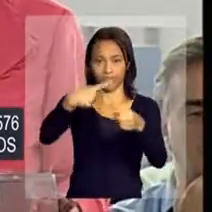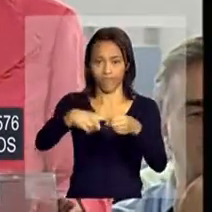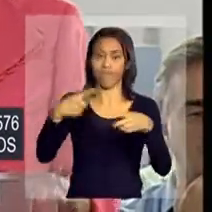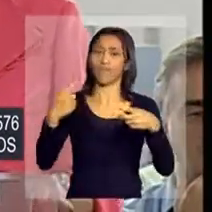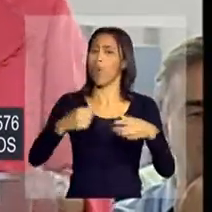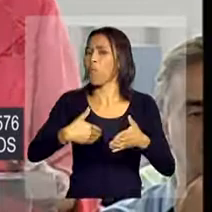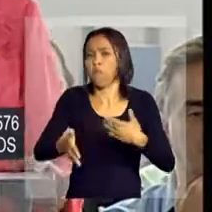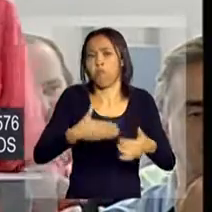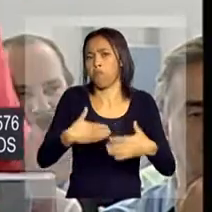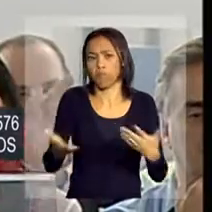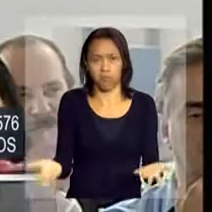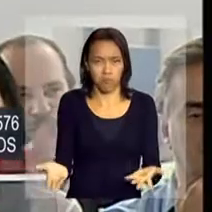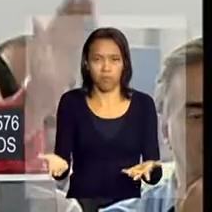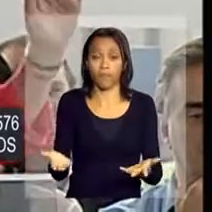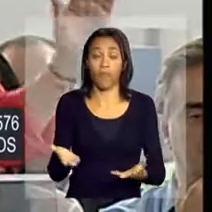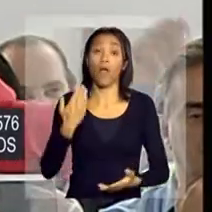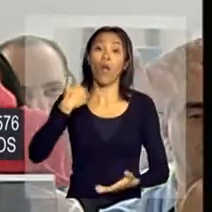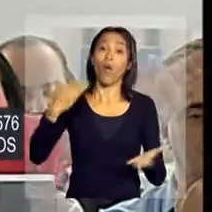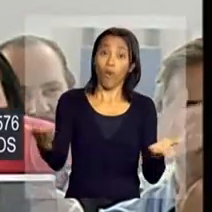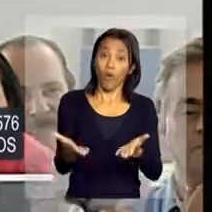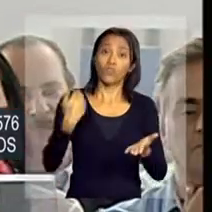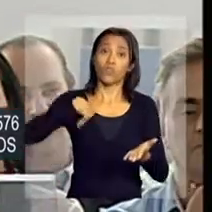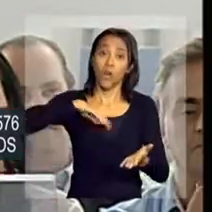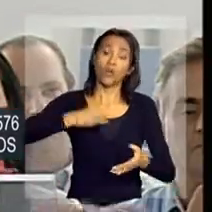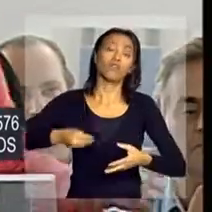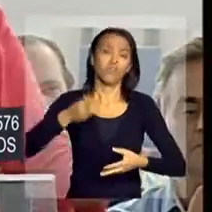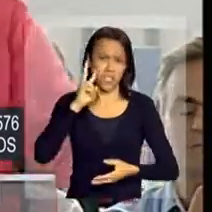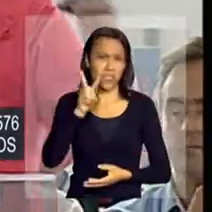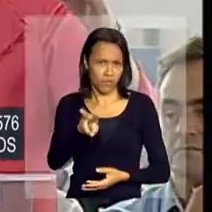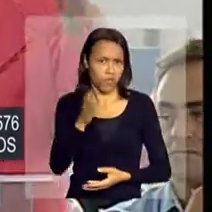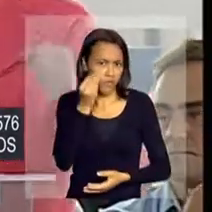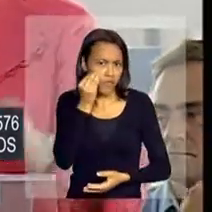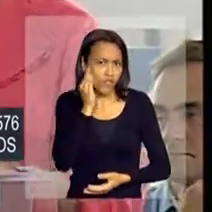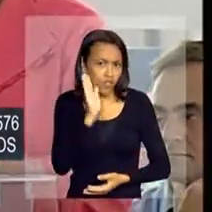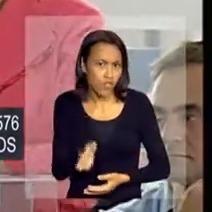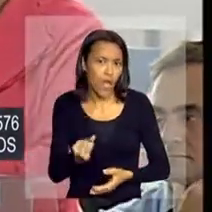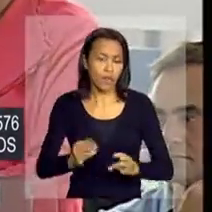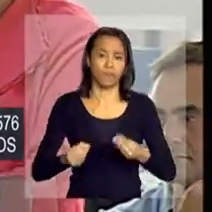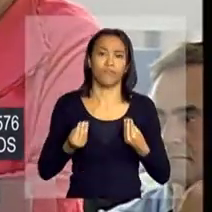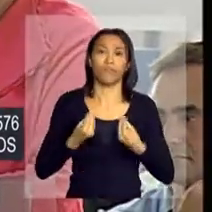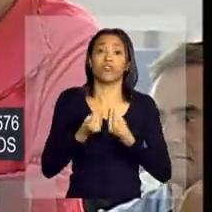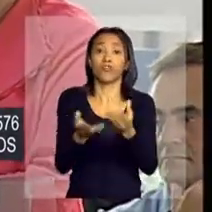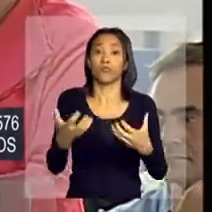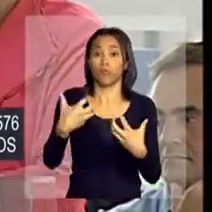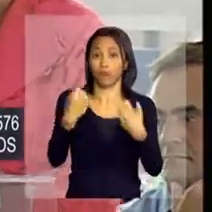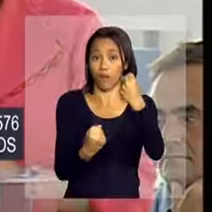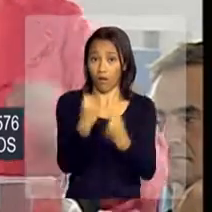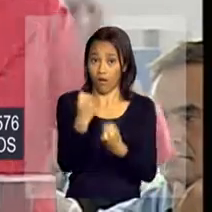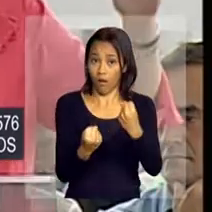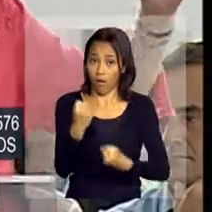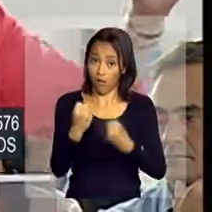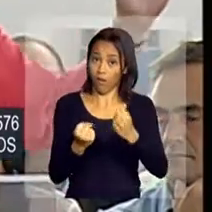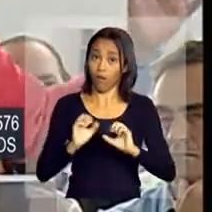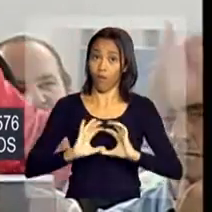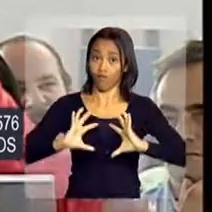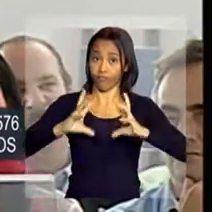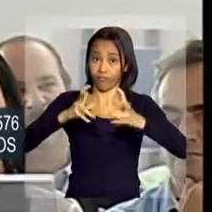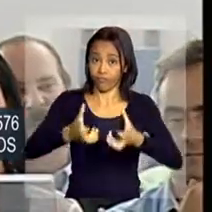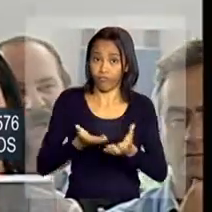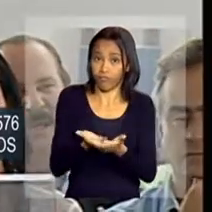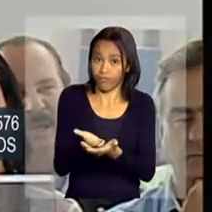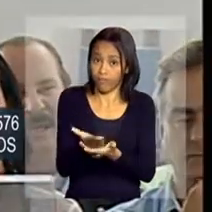seja. Hoje nós distribuímos, vocês viram, retroescavadeiras. Vamos